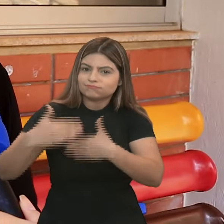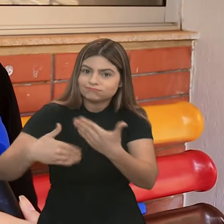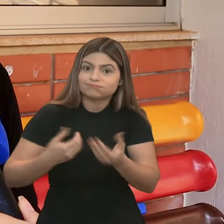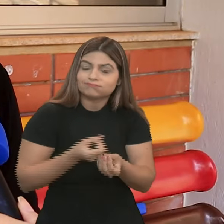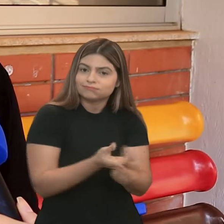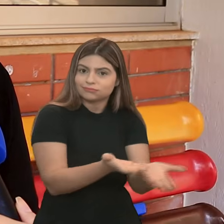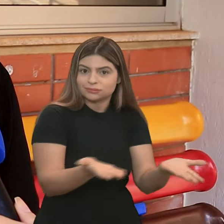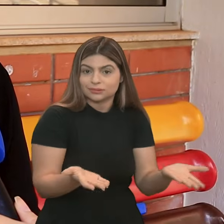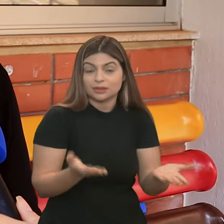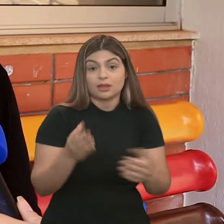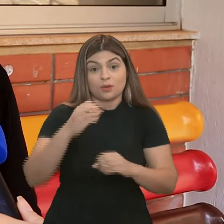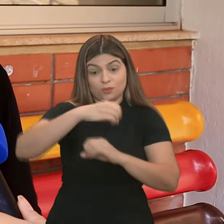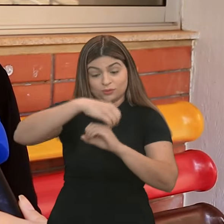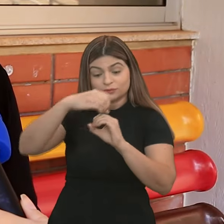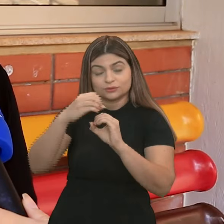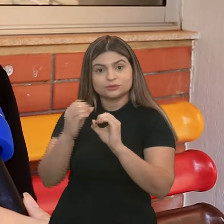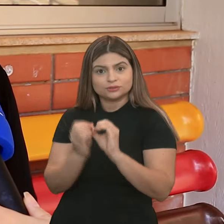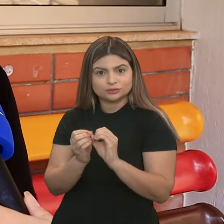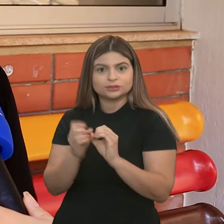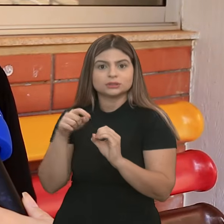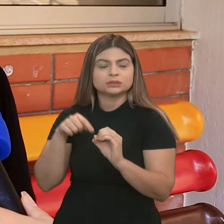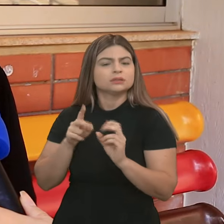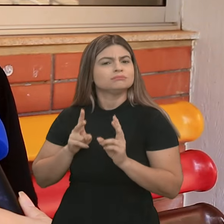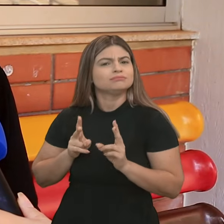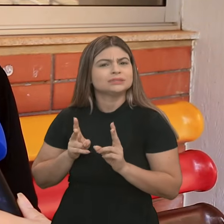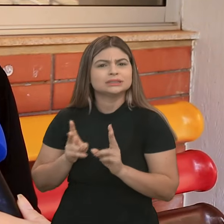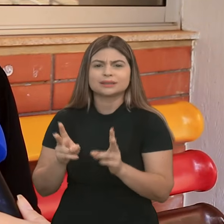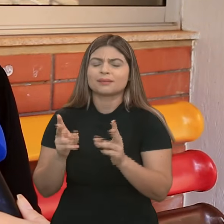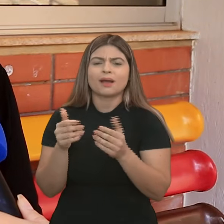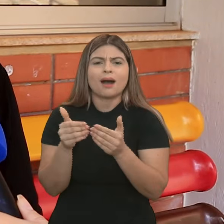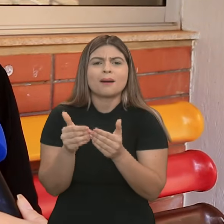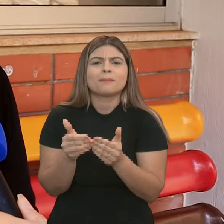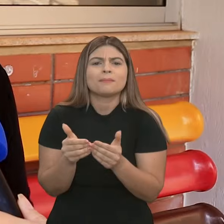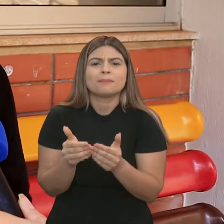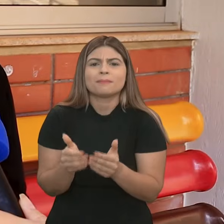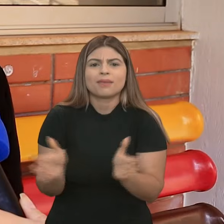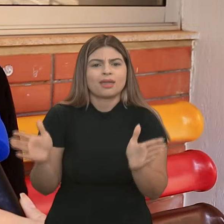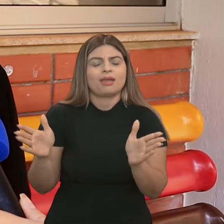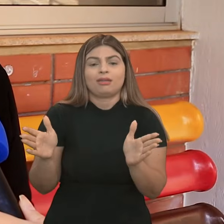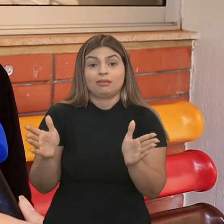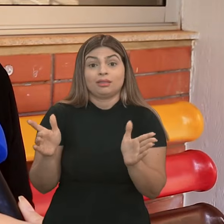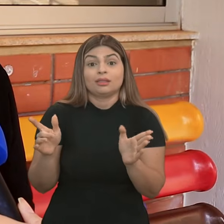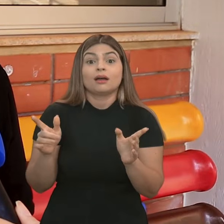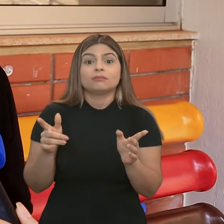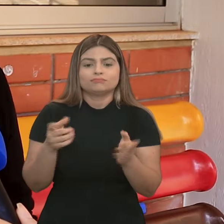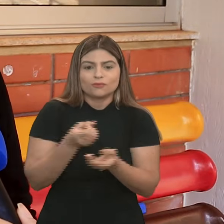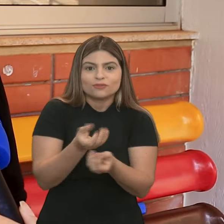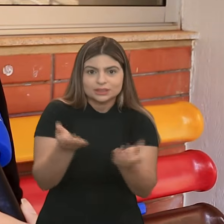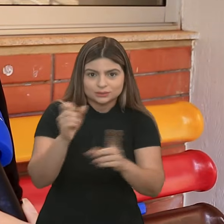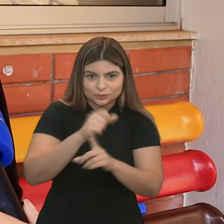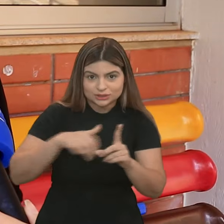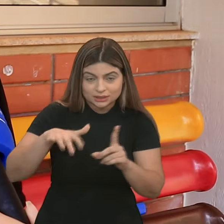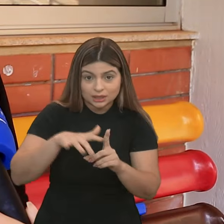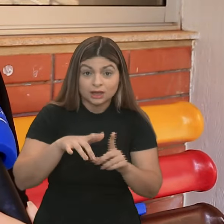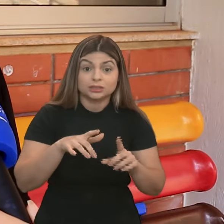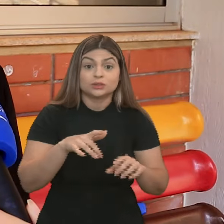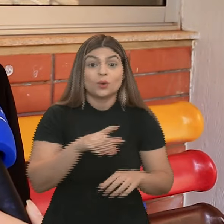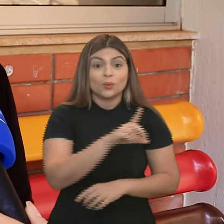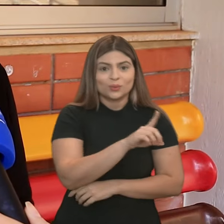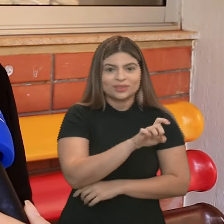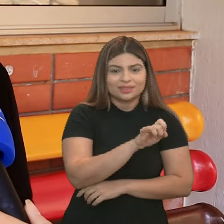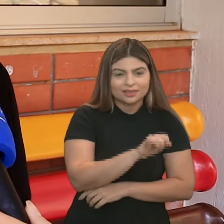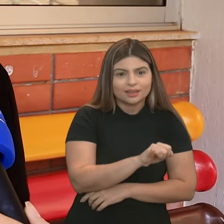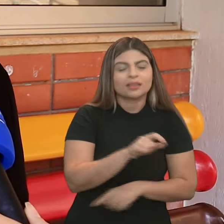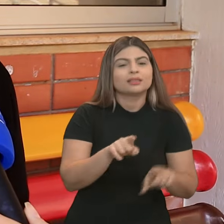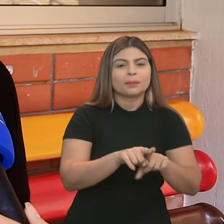Universidade Federal de Goiás é sempre muito aberta. E o Departamento de Educação Infantil, por ser também um campo